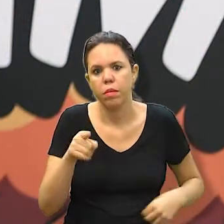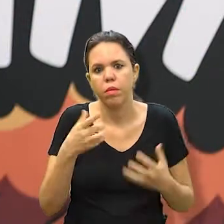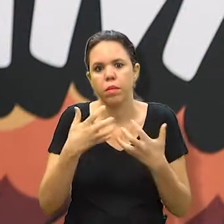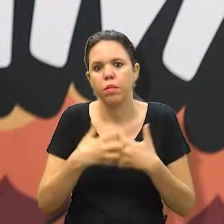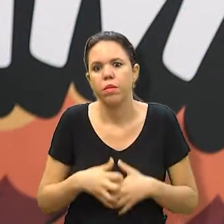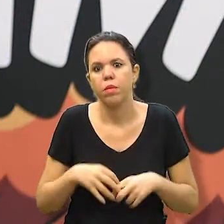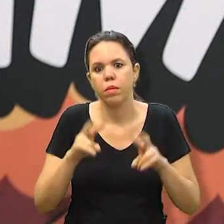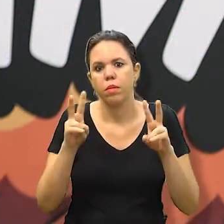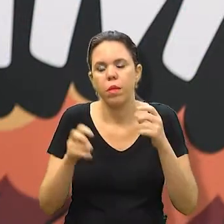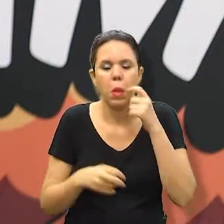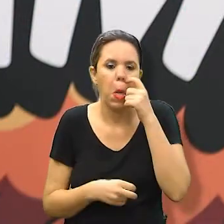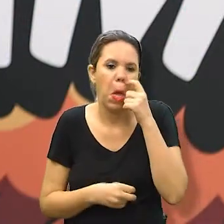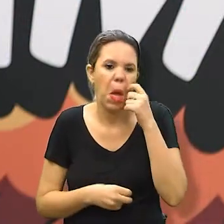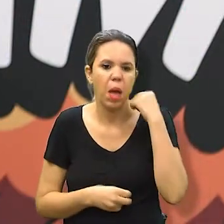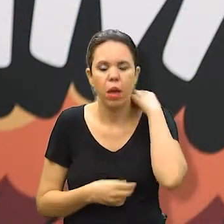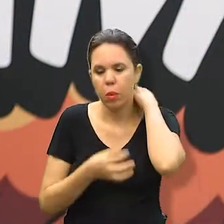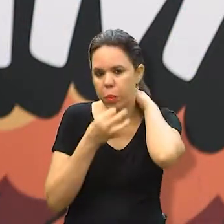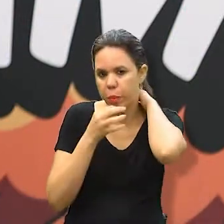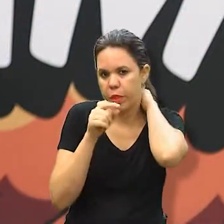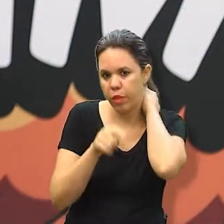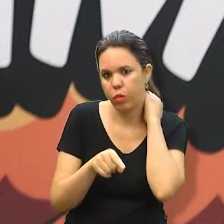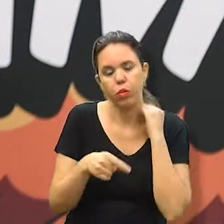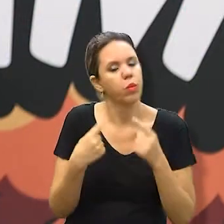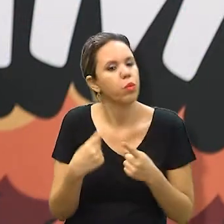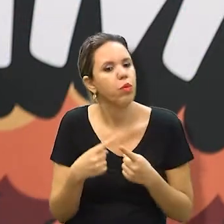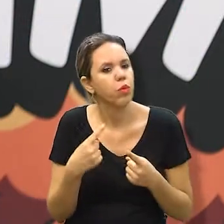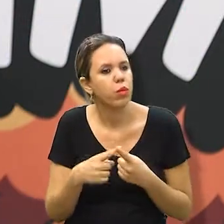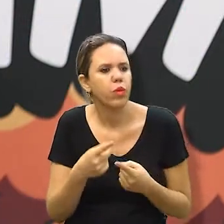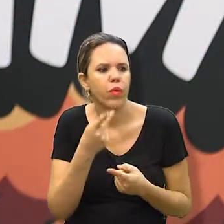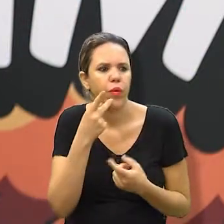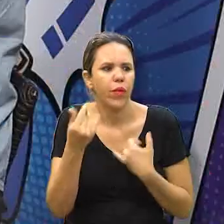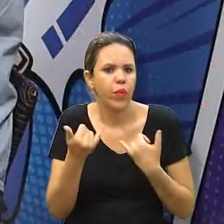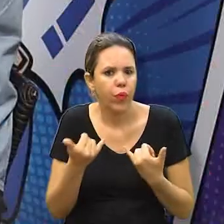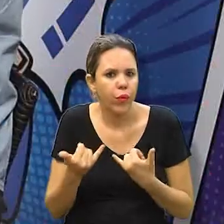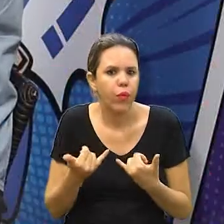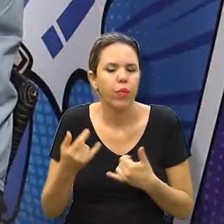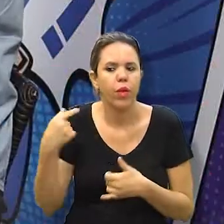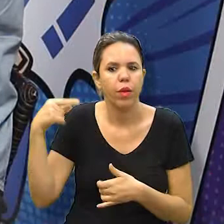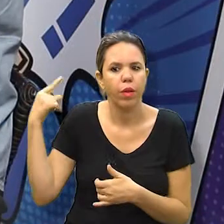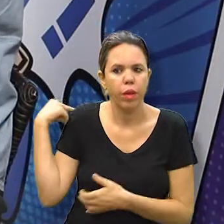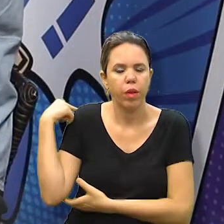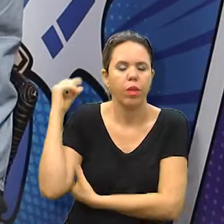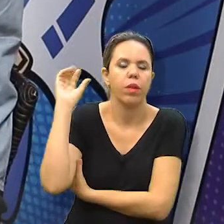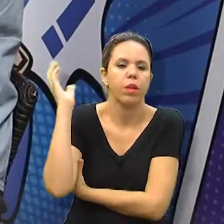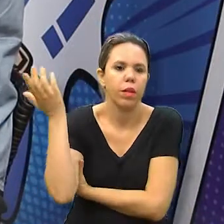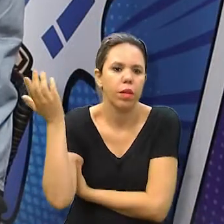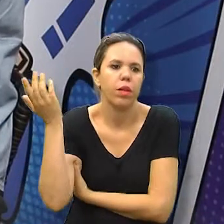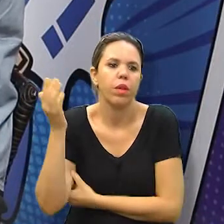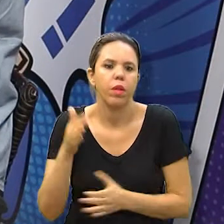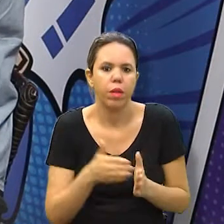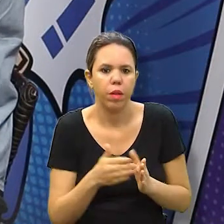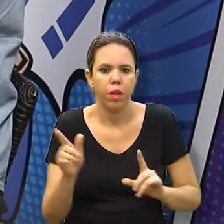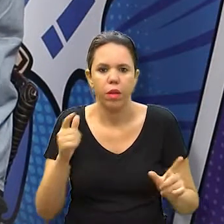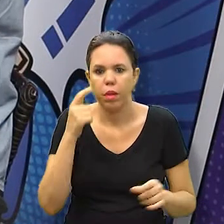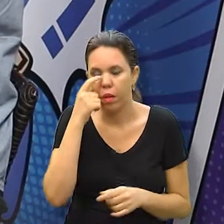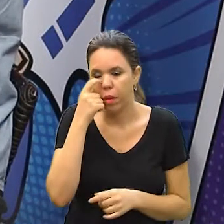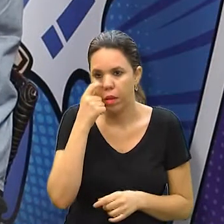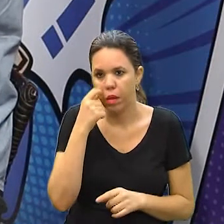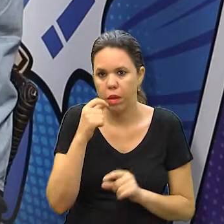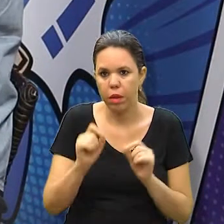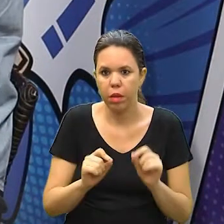sua reflexão sobre o assunto, a sua opinião, porque muito se falou, né, na época que surgiu a